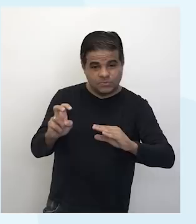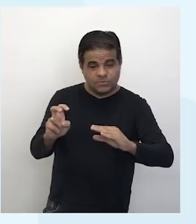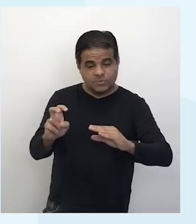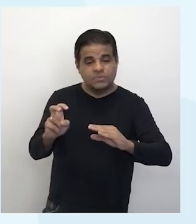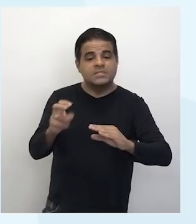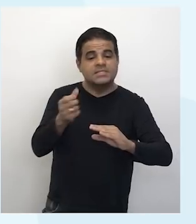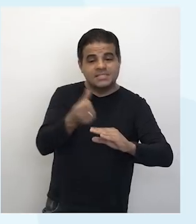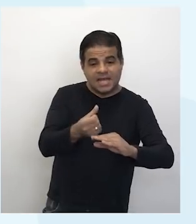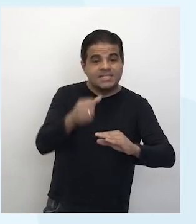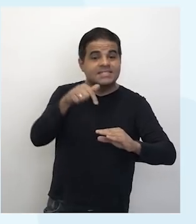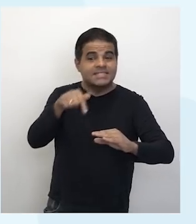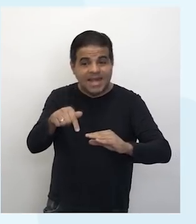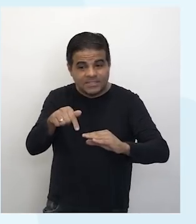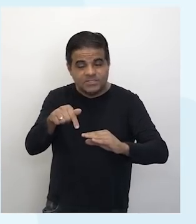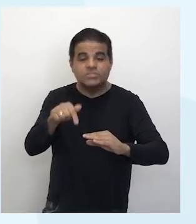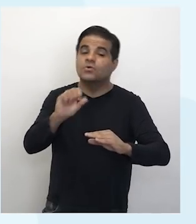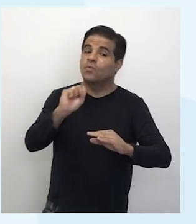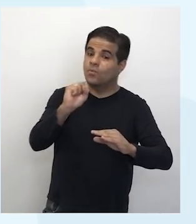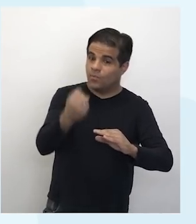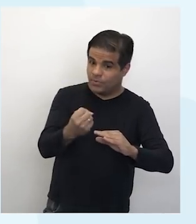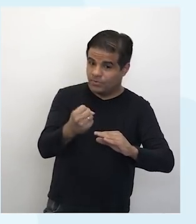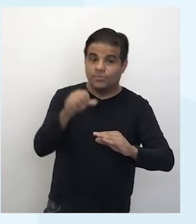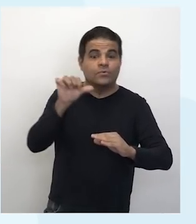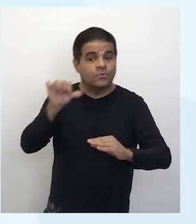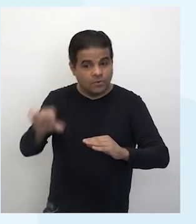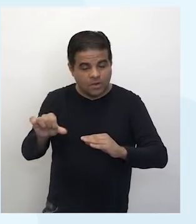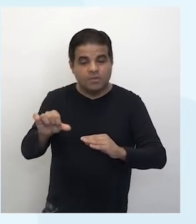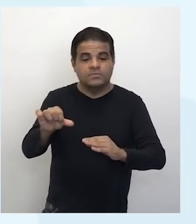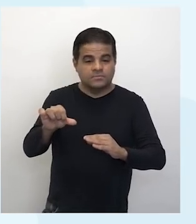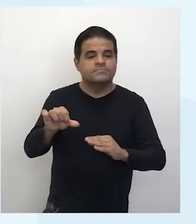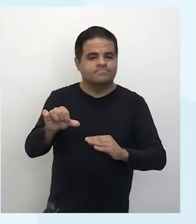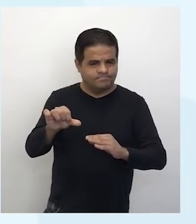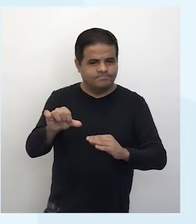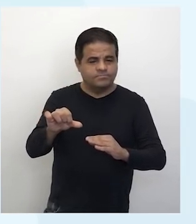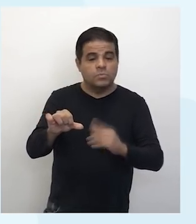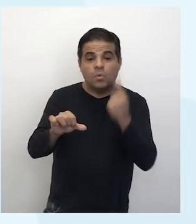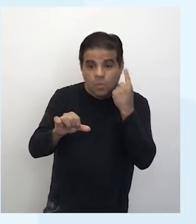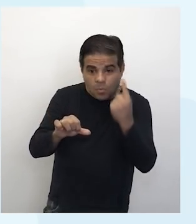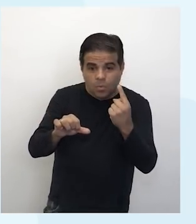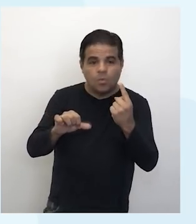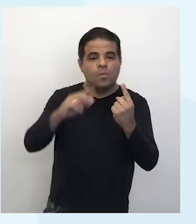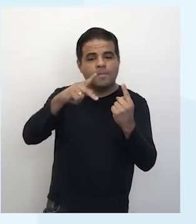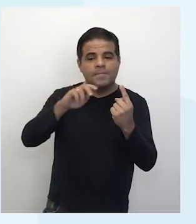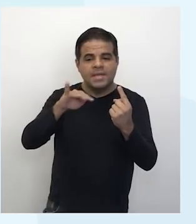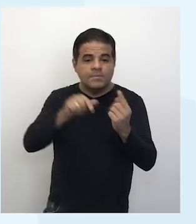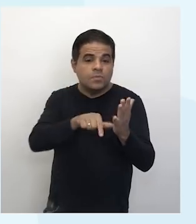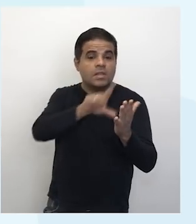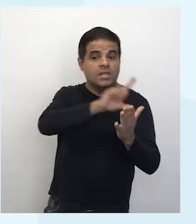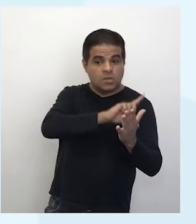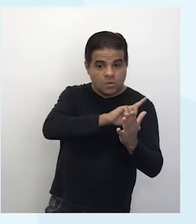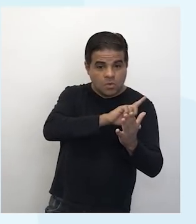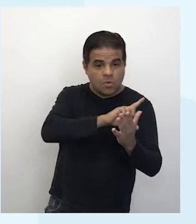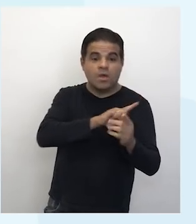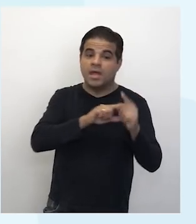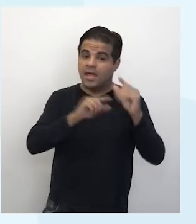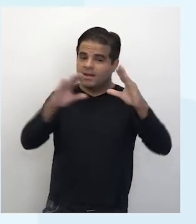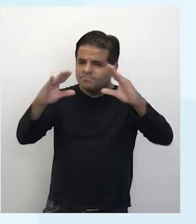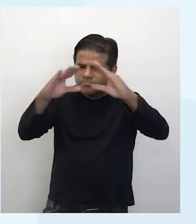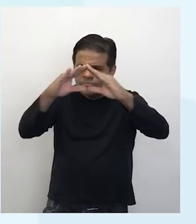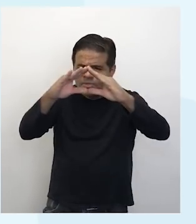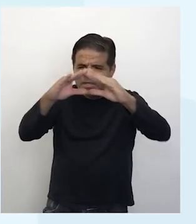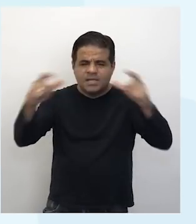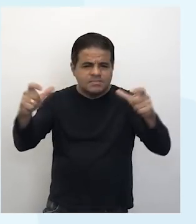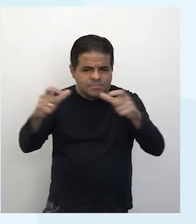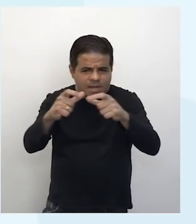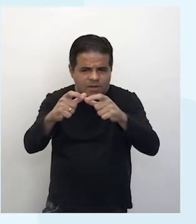6, 7, 8, 9. Então, ó, o perímetro anterior era o perímetro desse pequenininho,